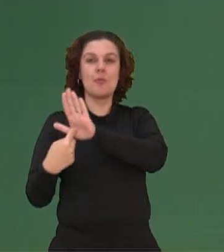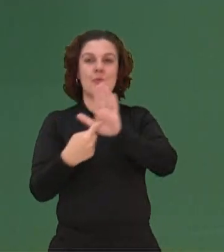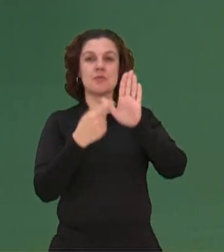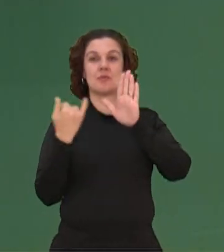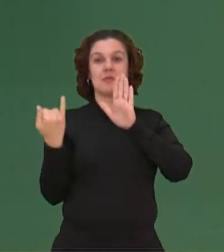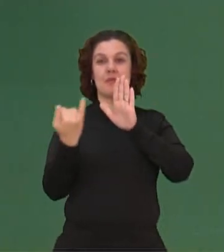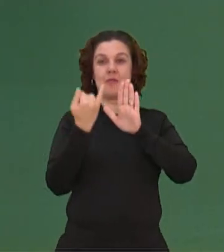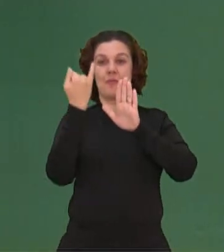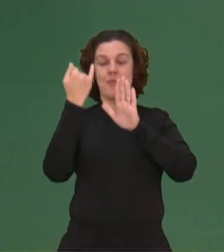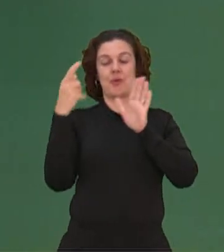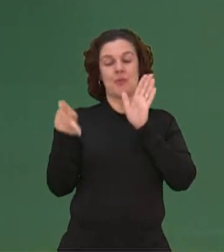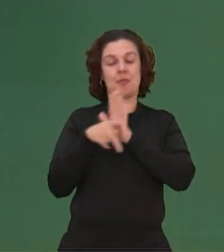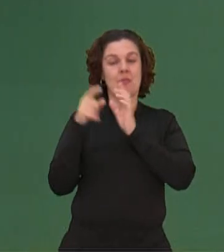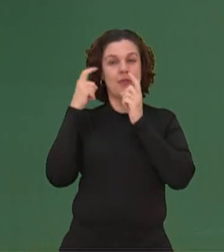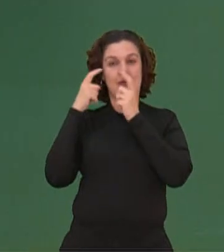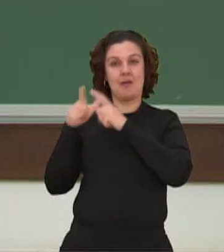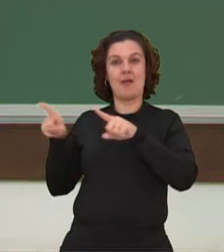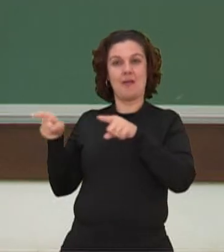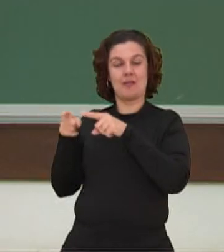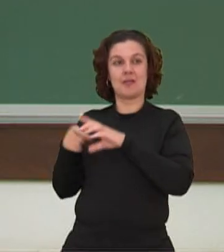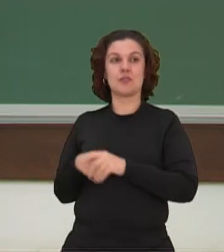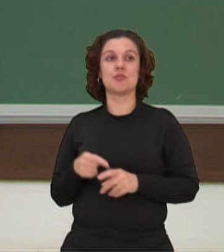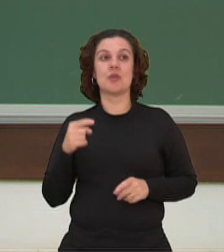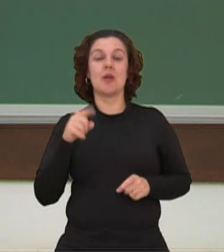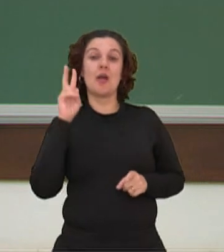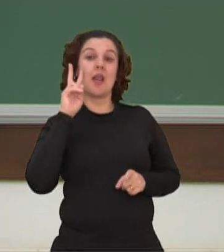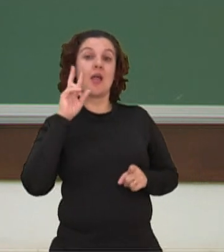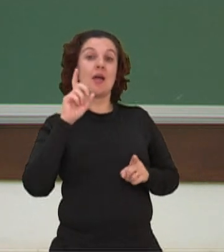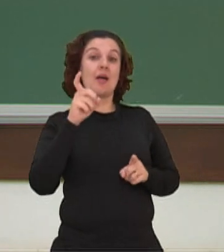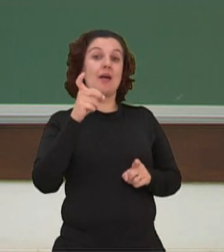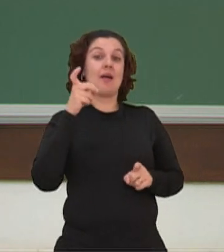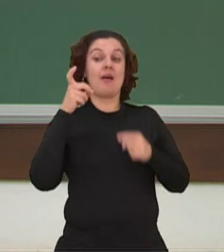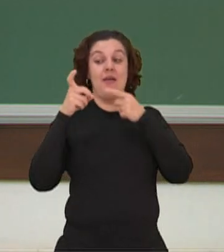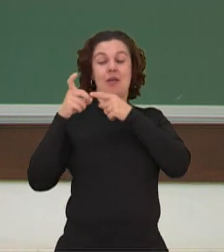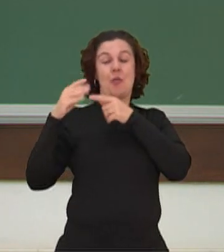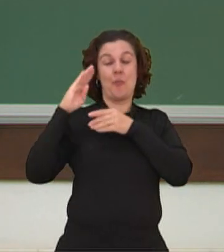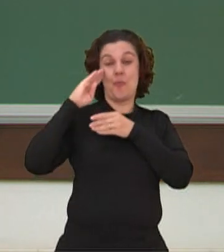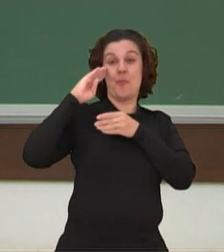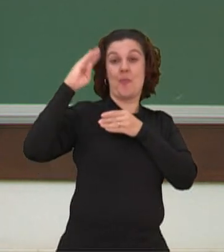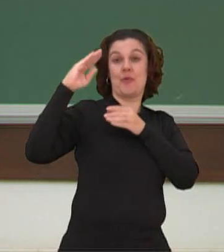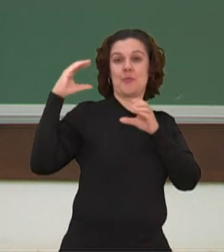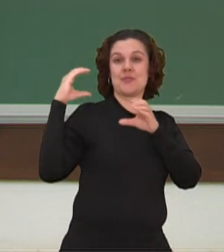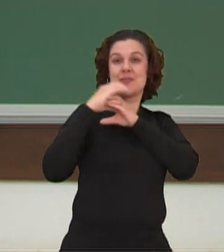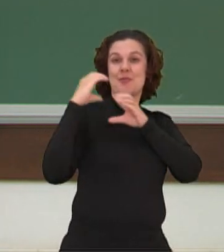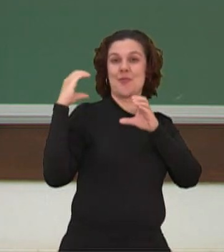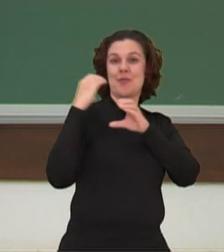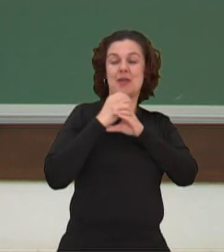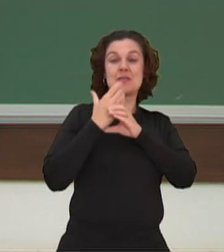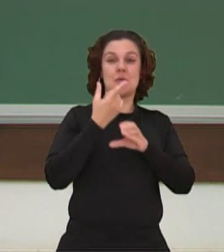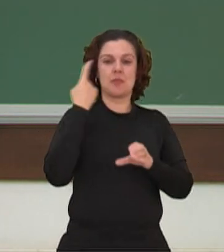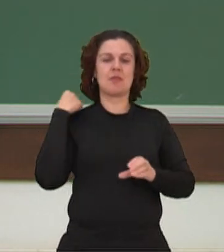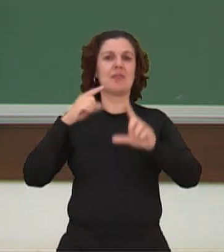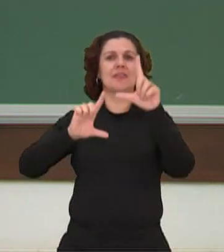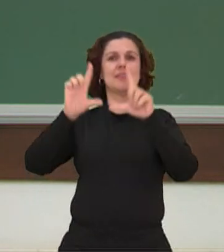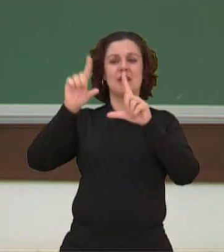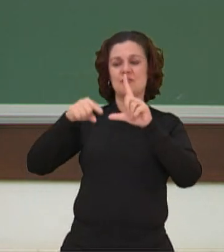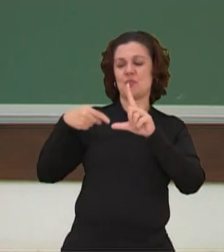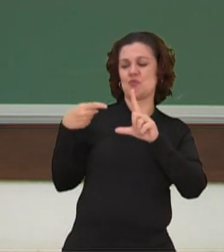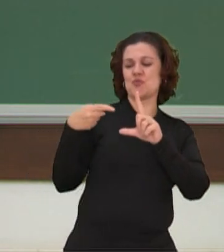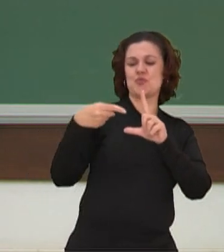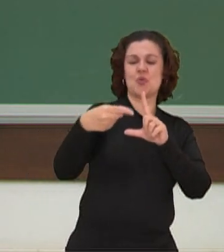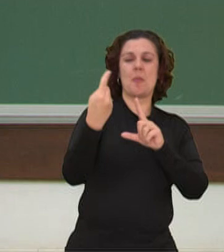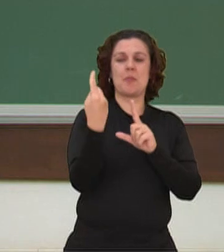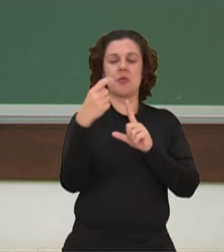importância do rádio. Lembrando, o rádio era o principal meio de comunicação à época. A televisão só chegou no Brasil